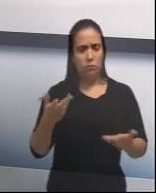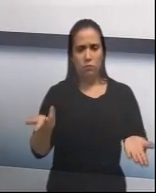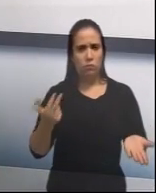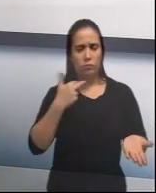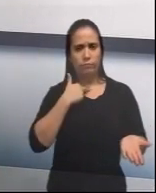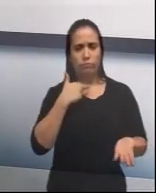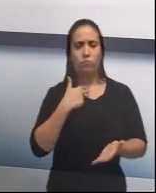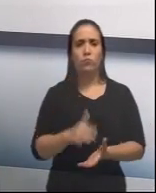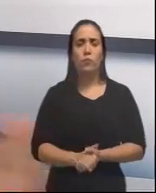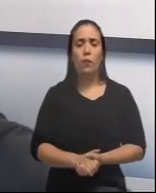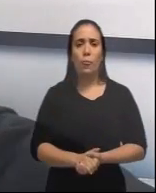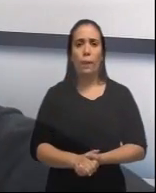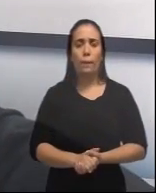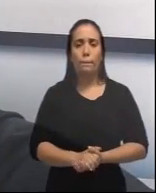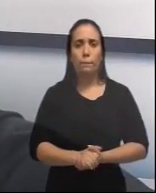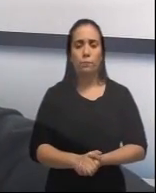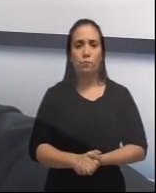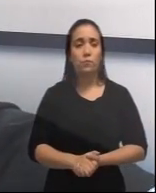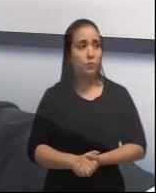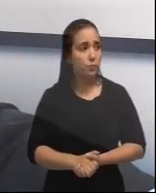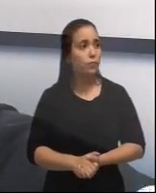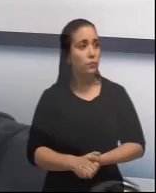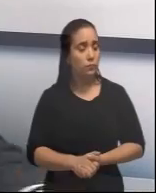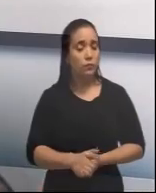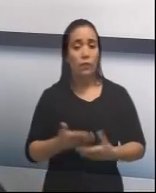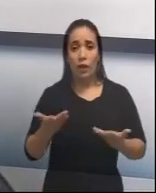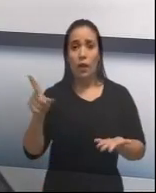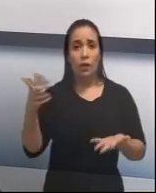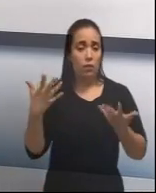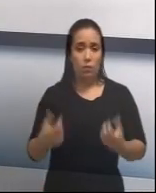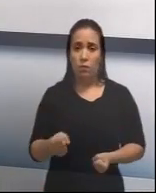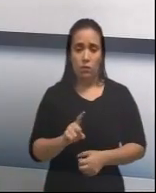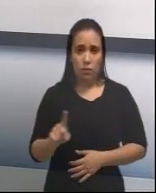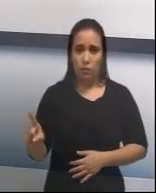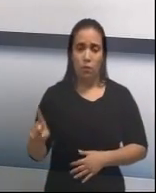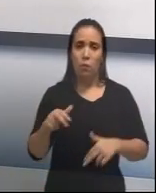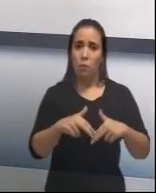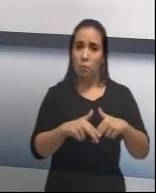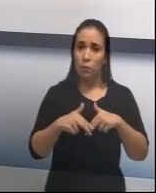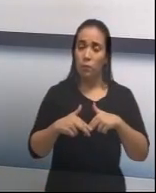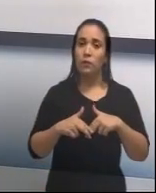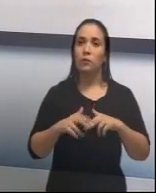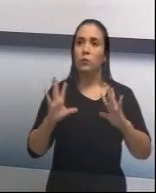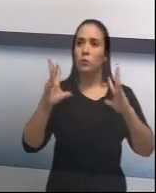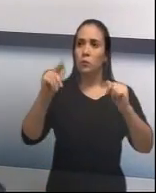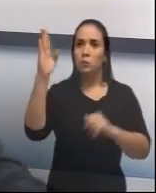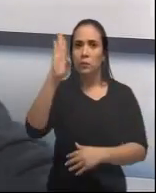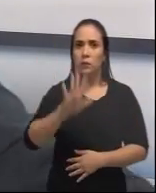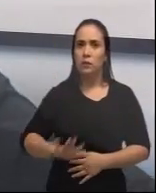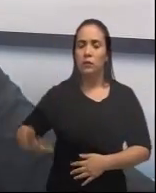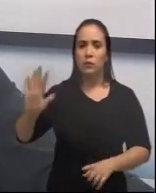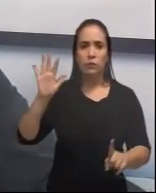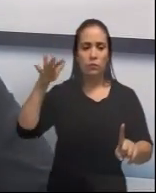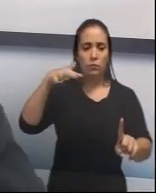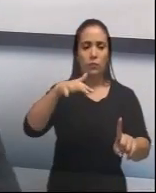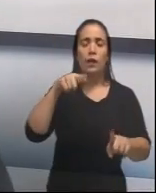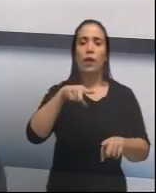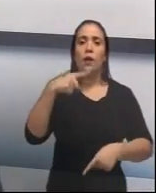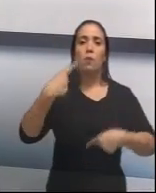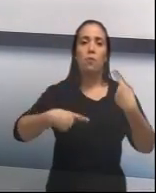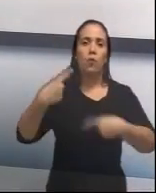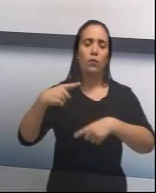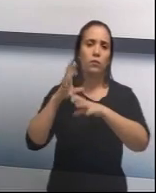governador. E recusou, só quero entrar nesse ponto, e recusou. Então, ele pega essa bagagem, junto com anos de política, Luiz,